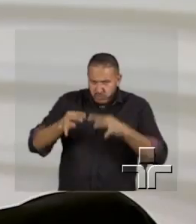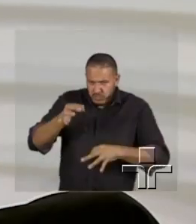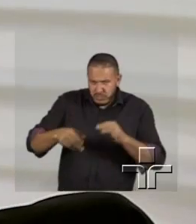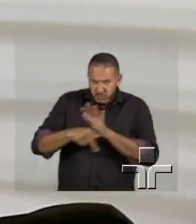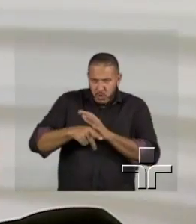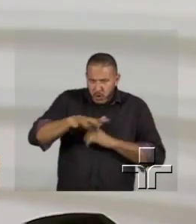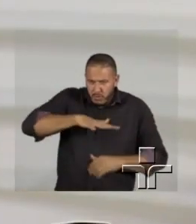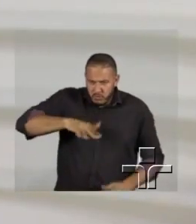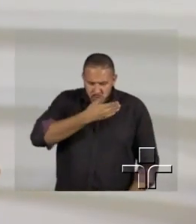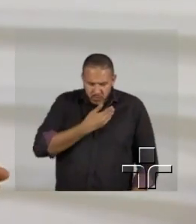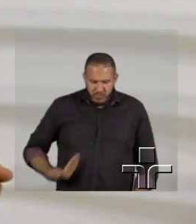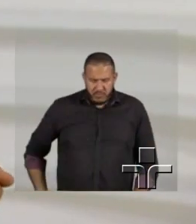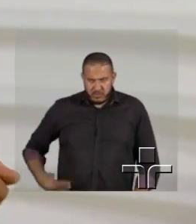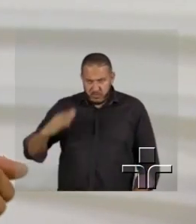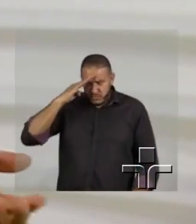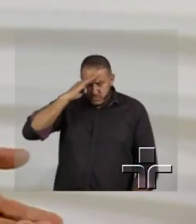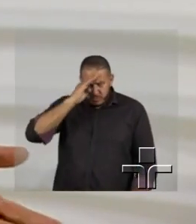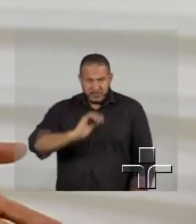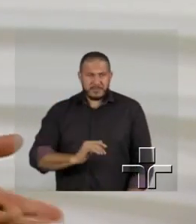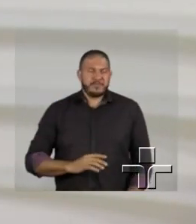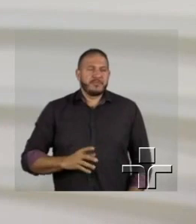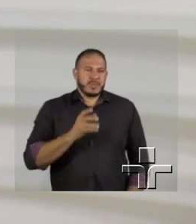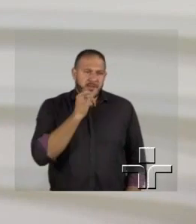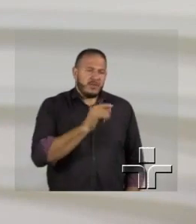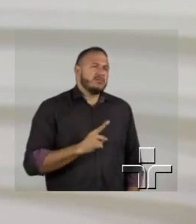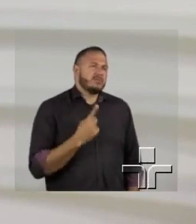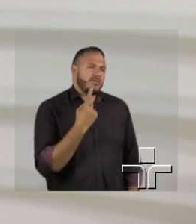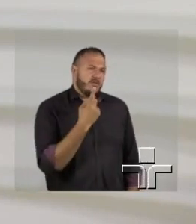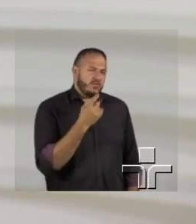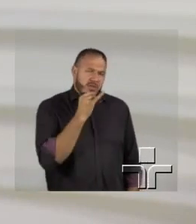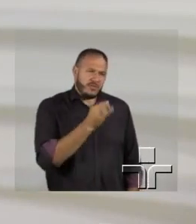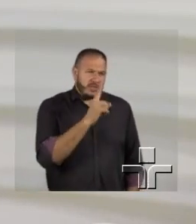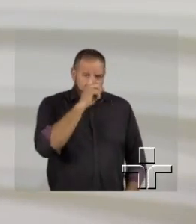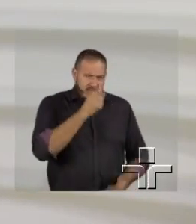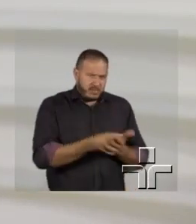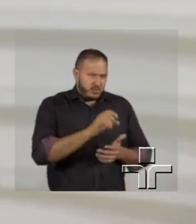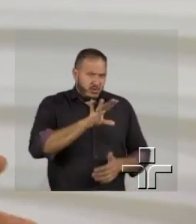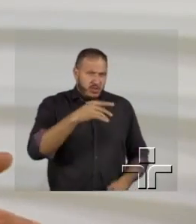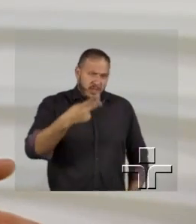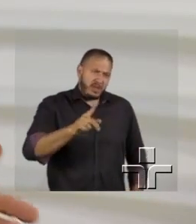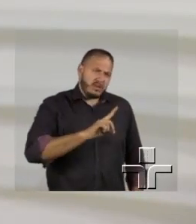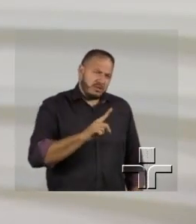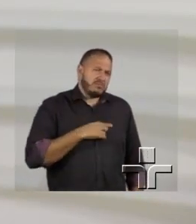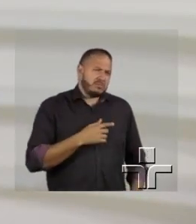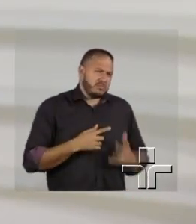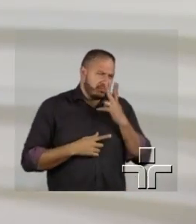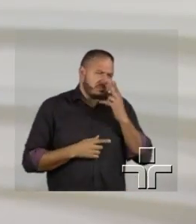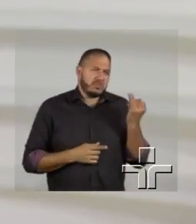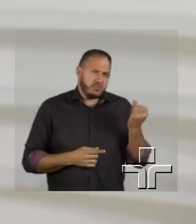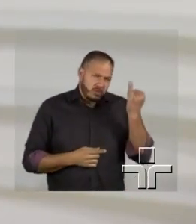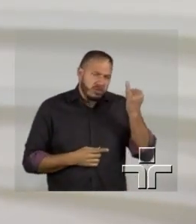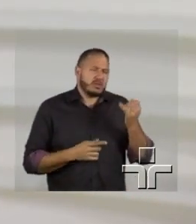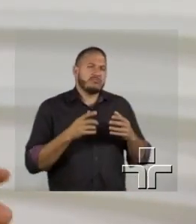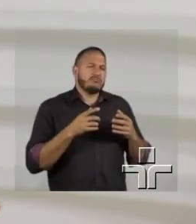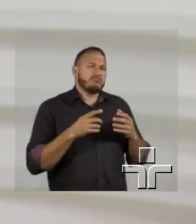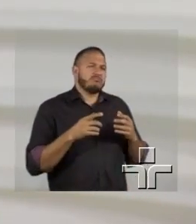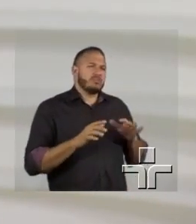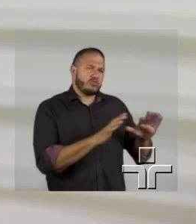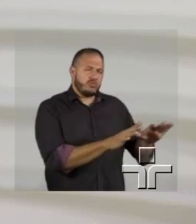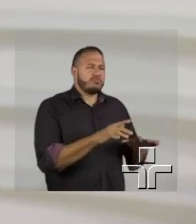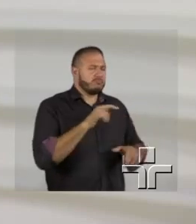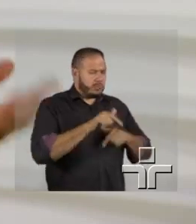dois pesos e duas medidas o que aconteceu lá atrás na divulgação de um grampo ilegal da presidente da República